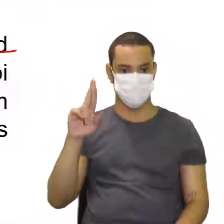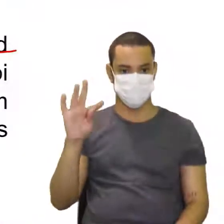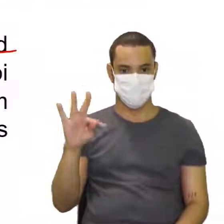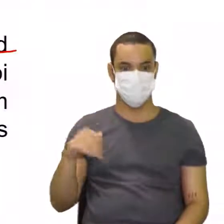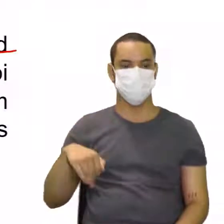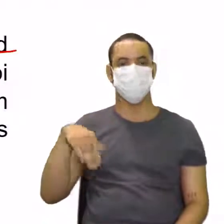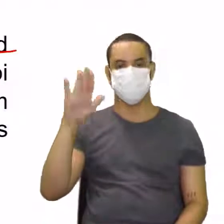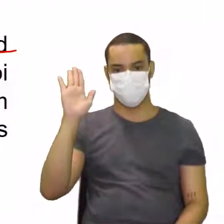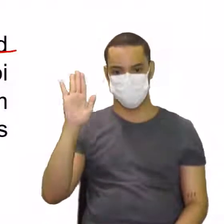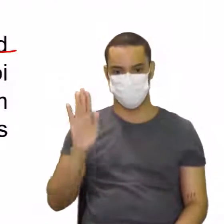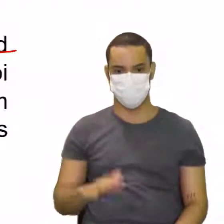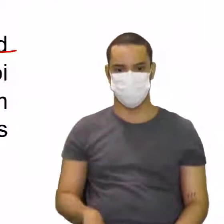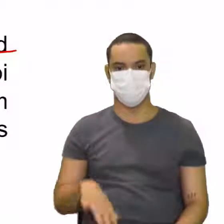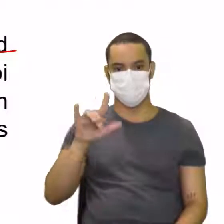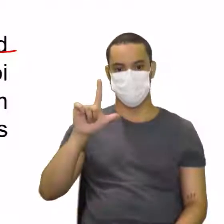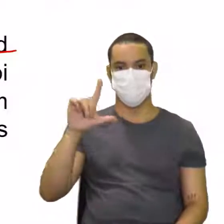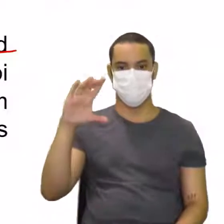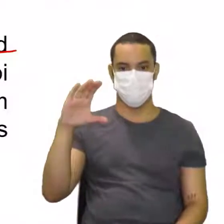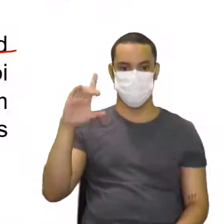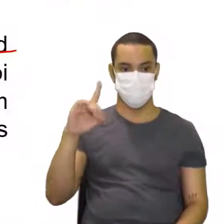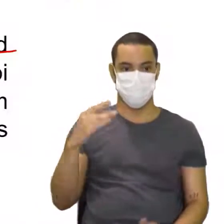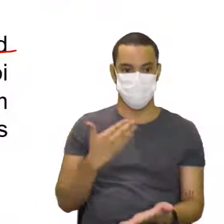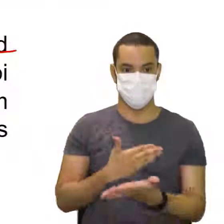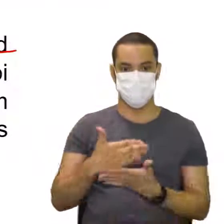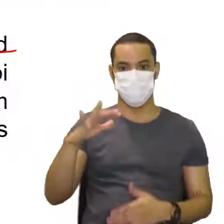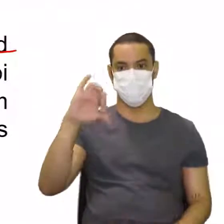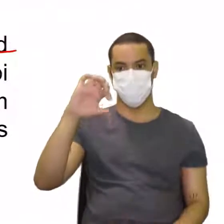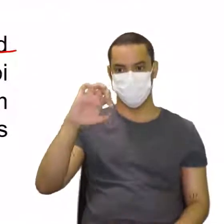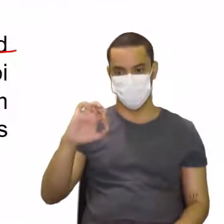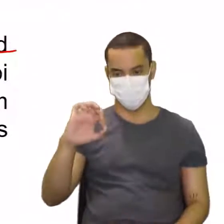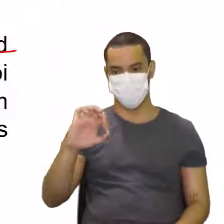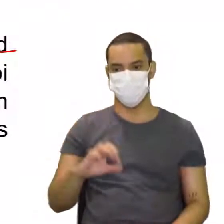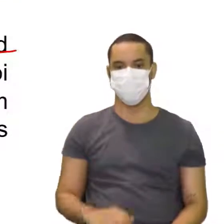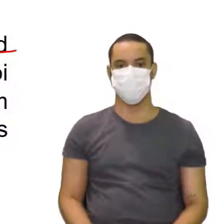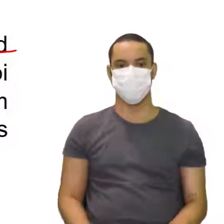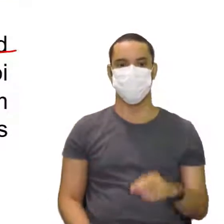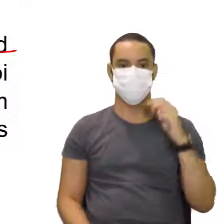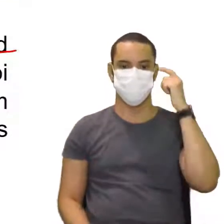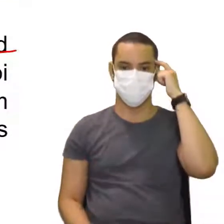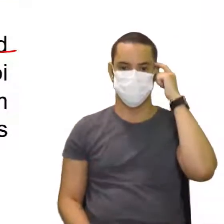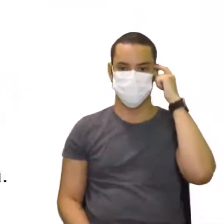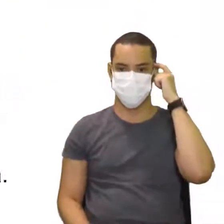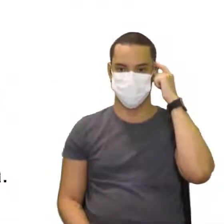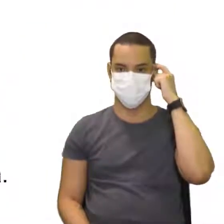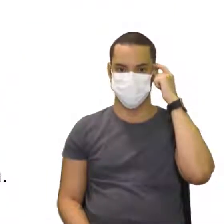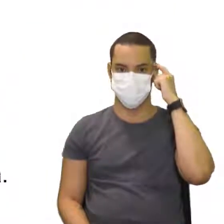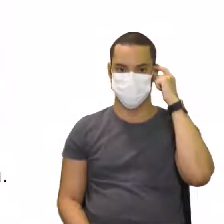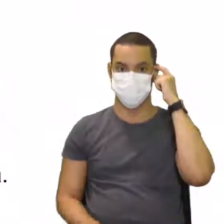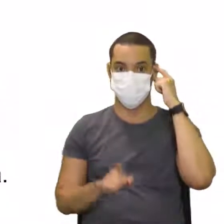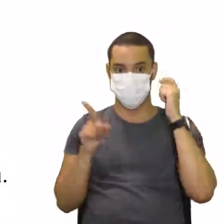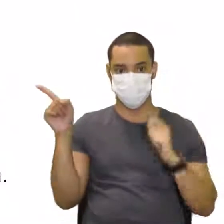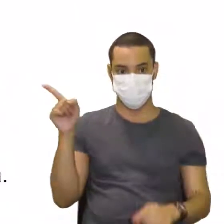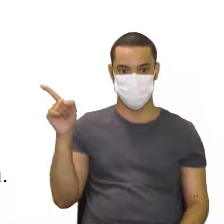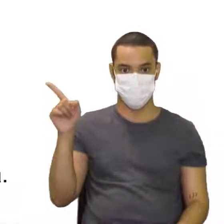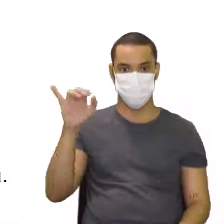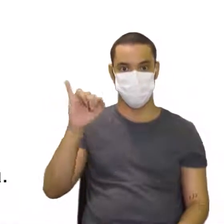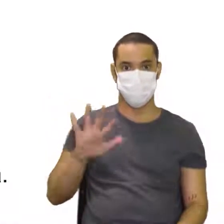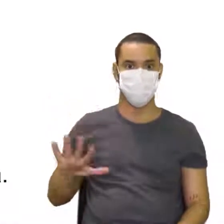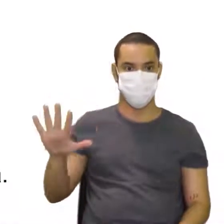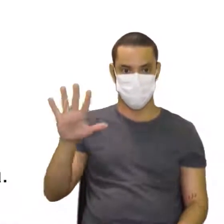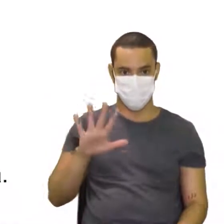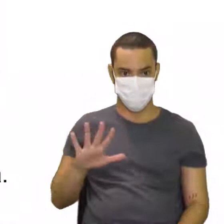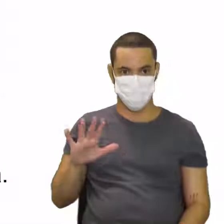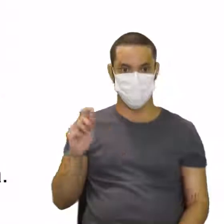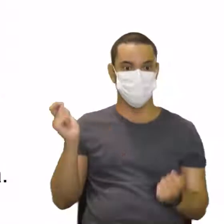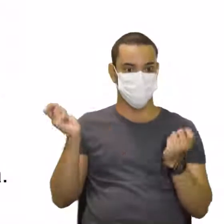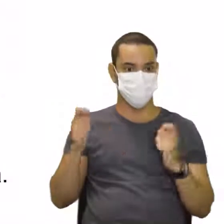Então, LCD aí a partir dos anos 90, tá, pessoal? E aqui nessa imagem, nós temos aí